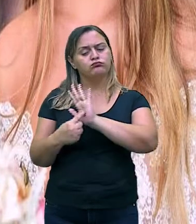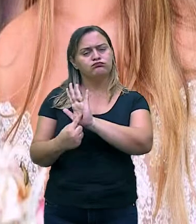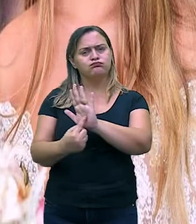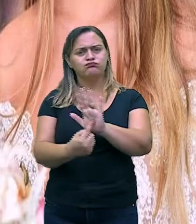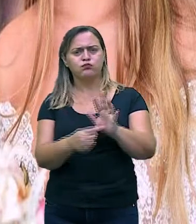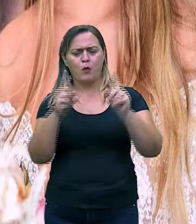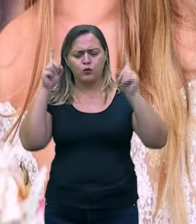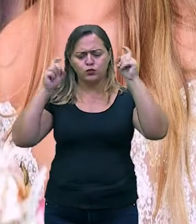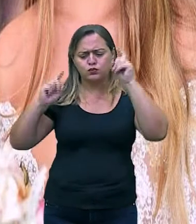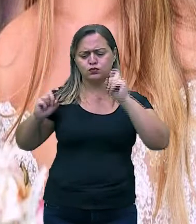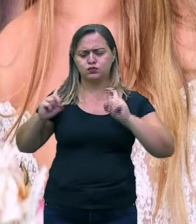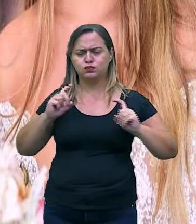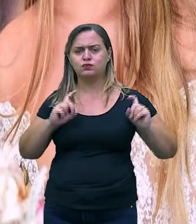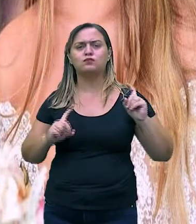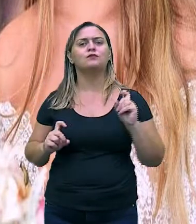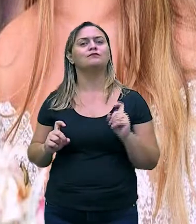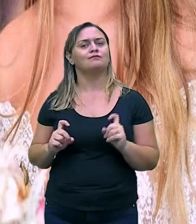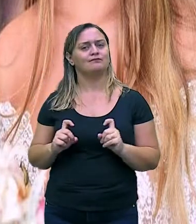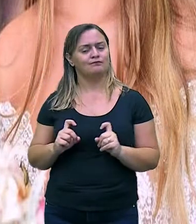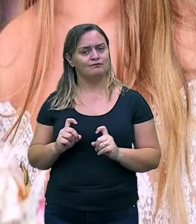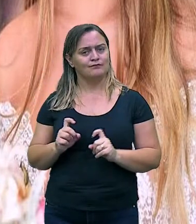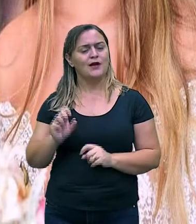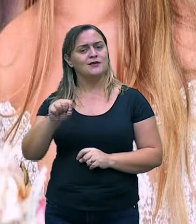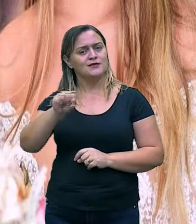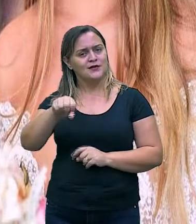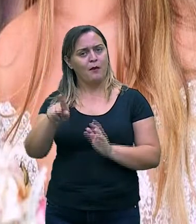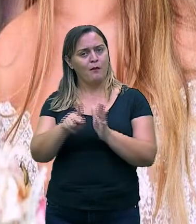E por que não faz arte?